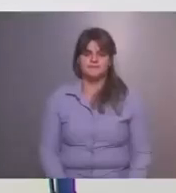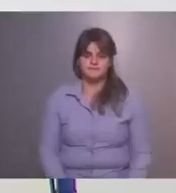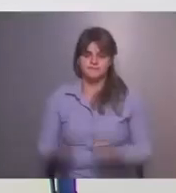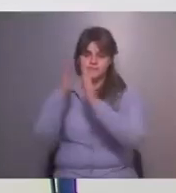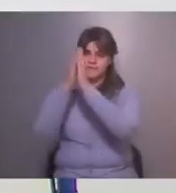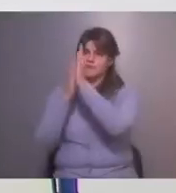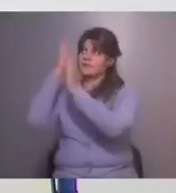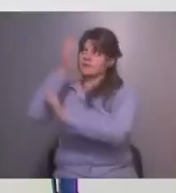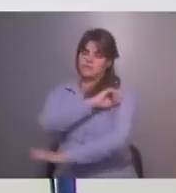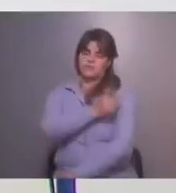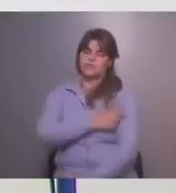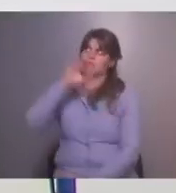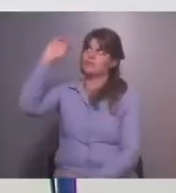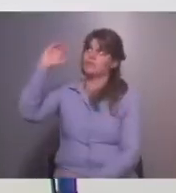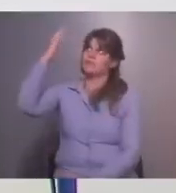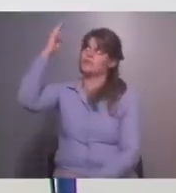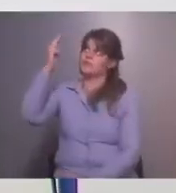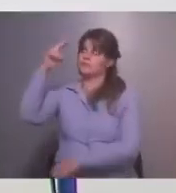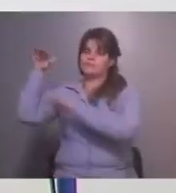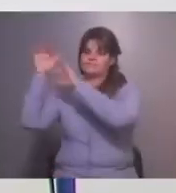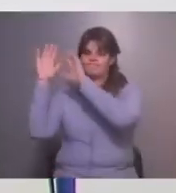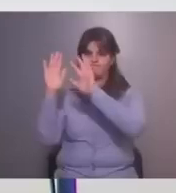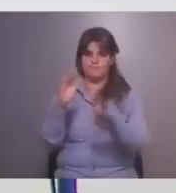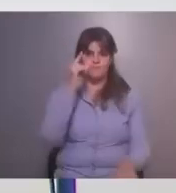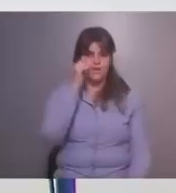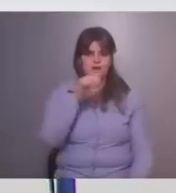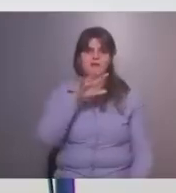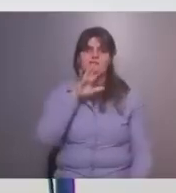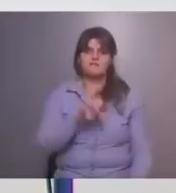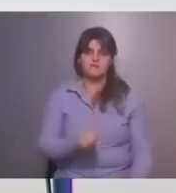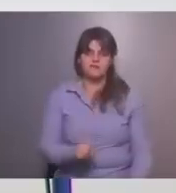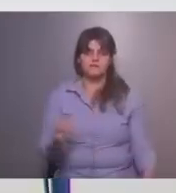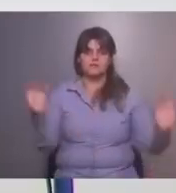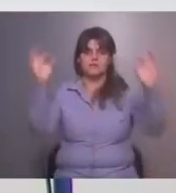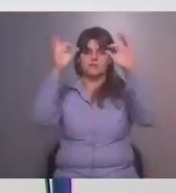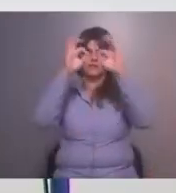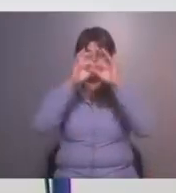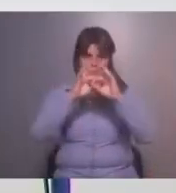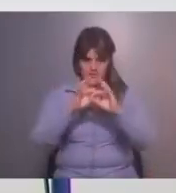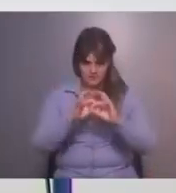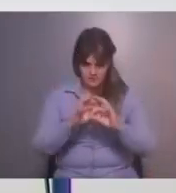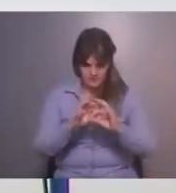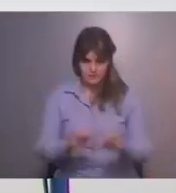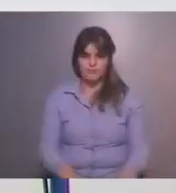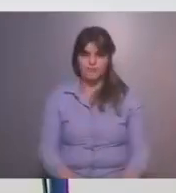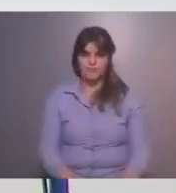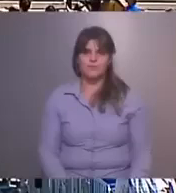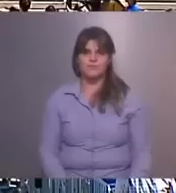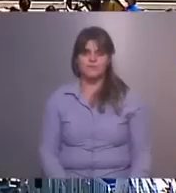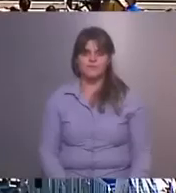Abençoe-vos Deus Todo-Poderoso, Pai, Filho e Espírito